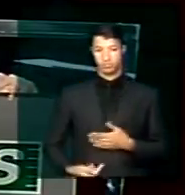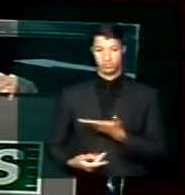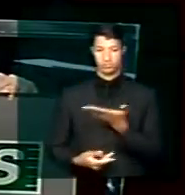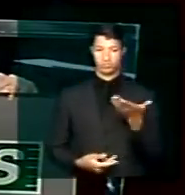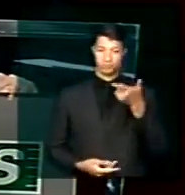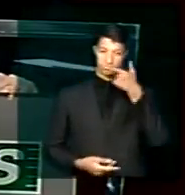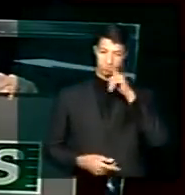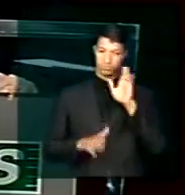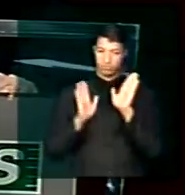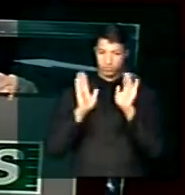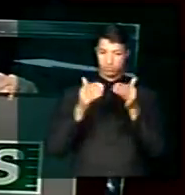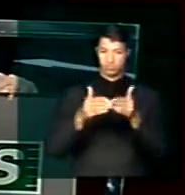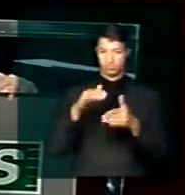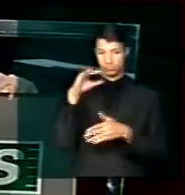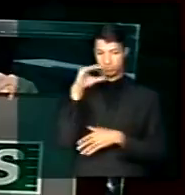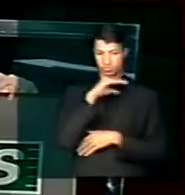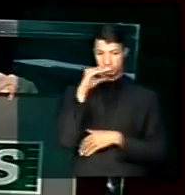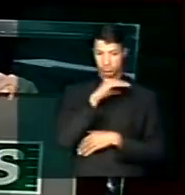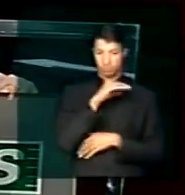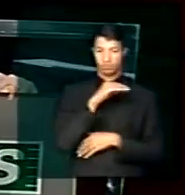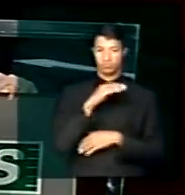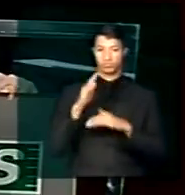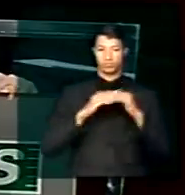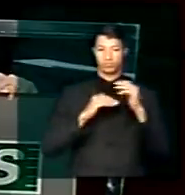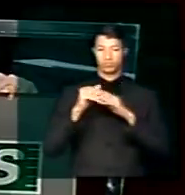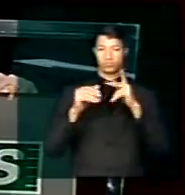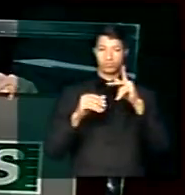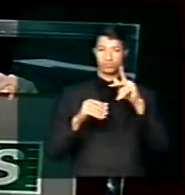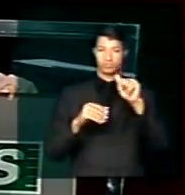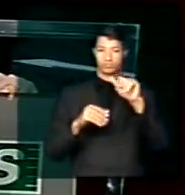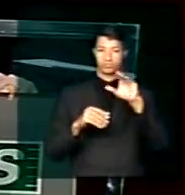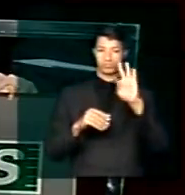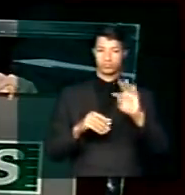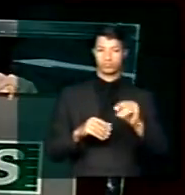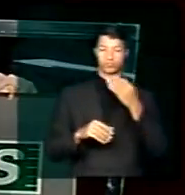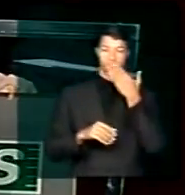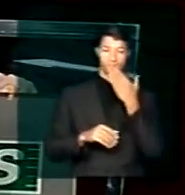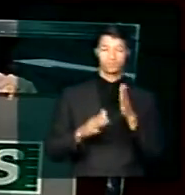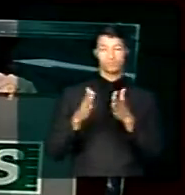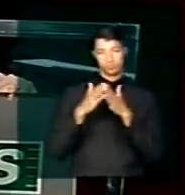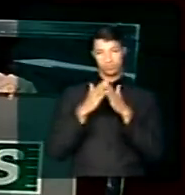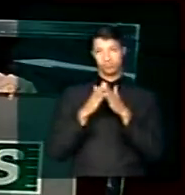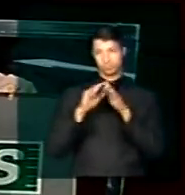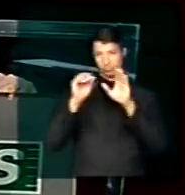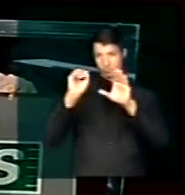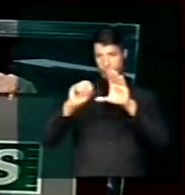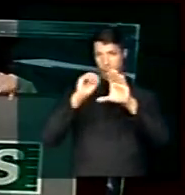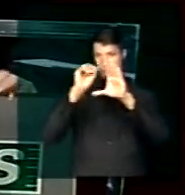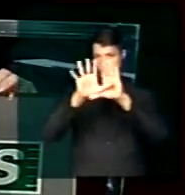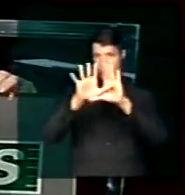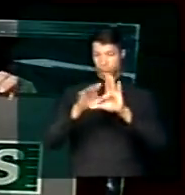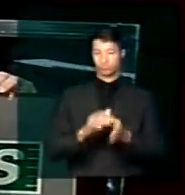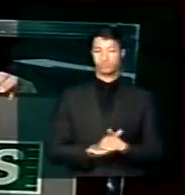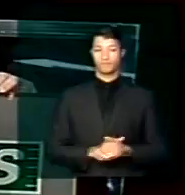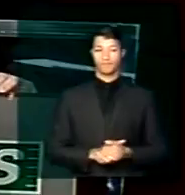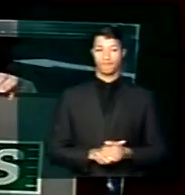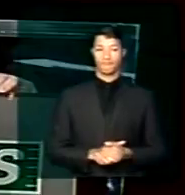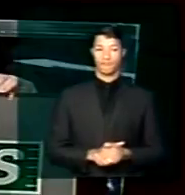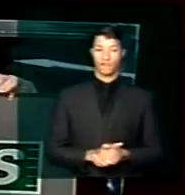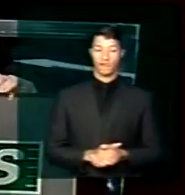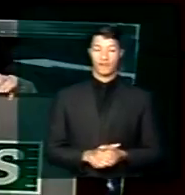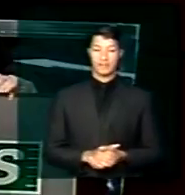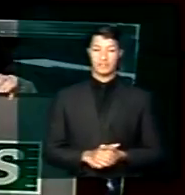pudesse encaminhar de forma breve a questão do Pacto Federativo. Eu pediria, por favor, para que pudesse colocar a apresentação.